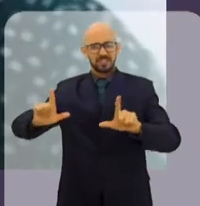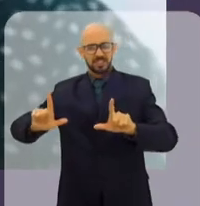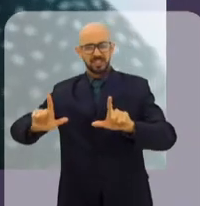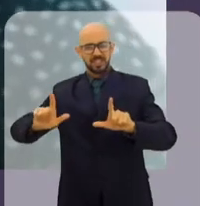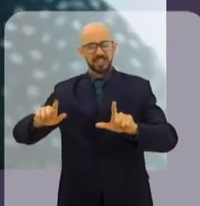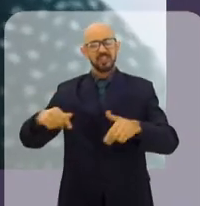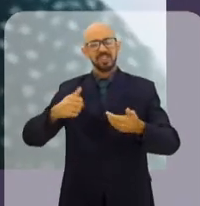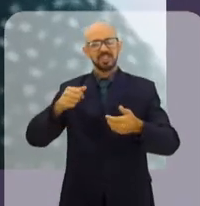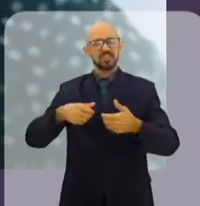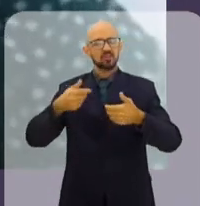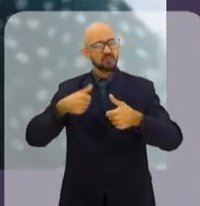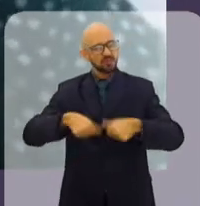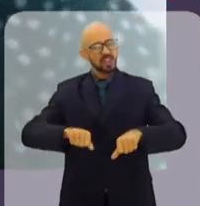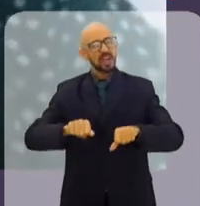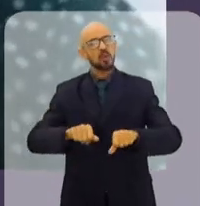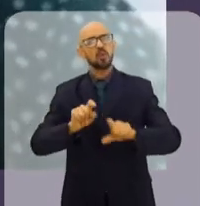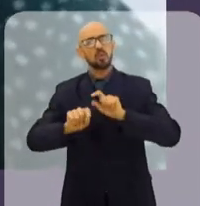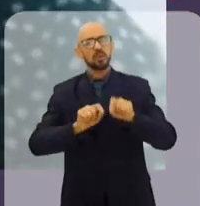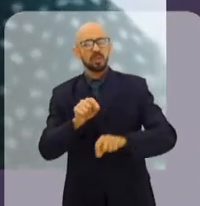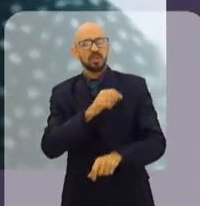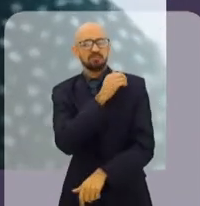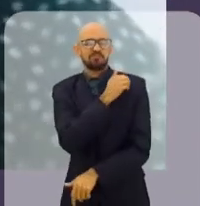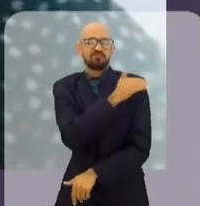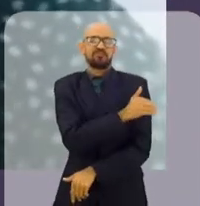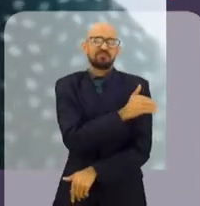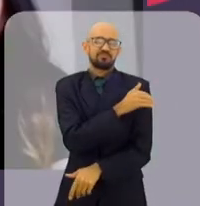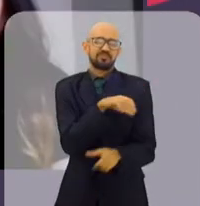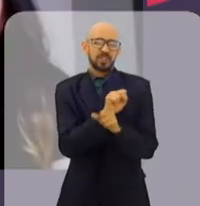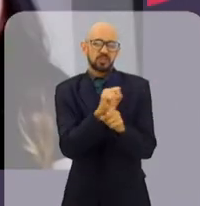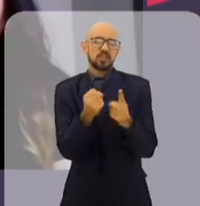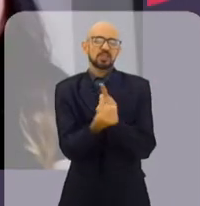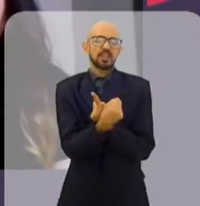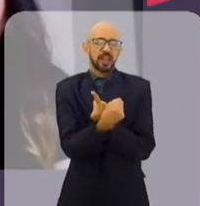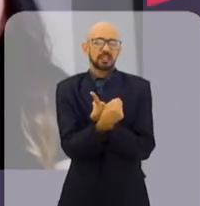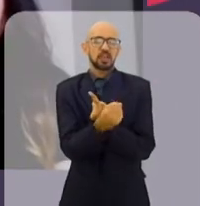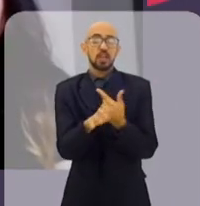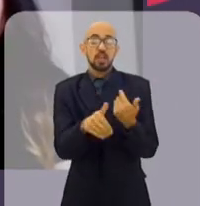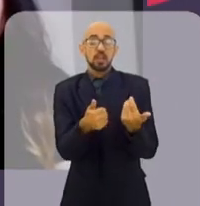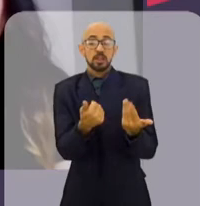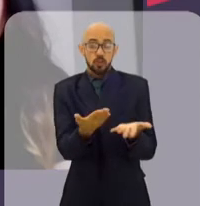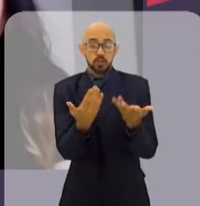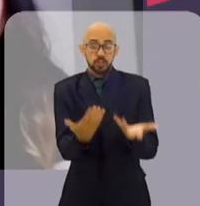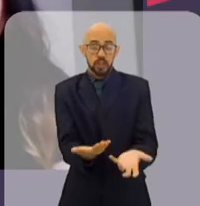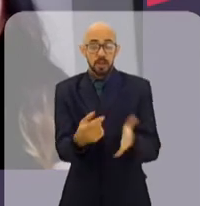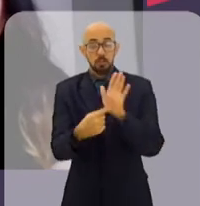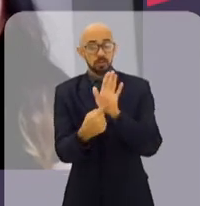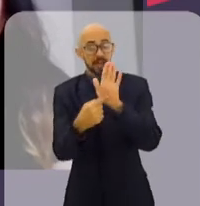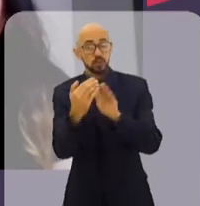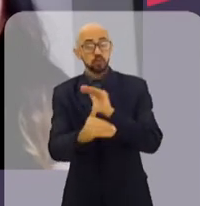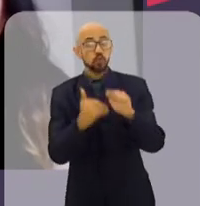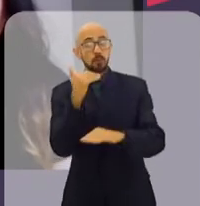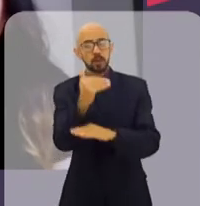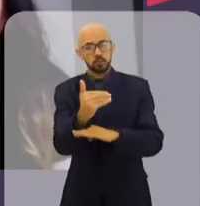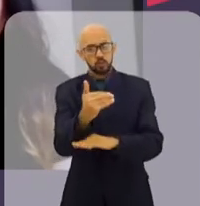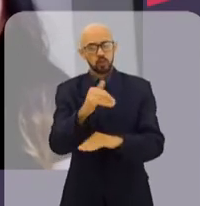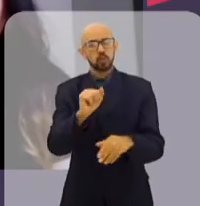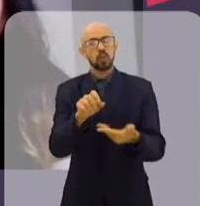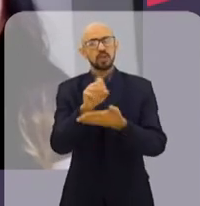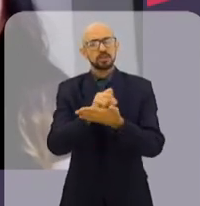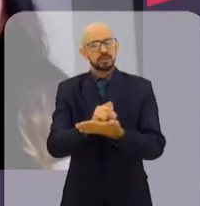circulando muito na margem do mercado editorial. Então, a gente quer mostrar a produção dessas mulheres, sobretudo